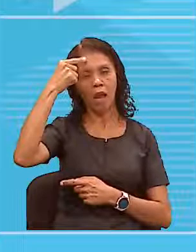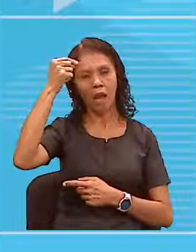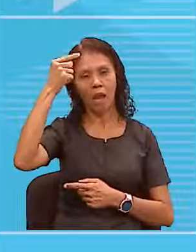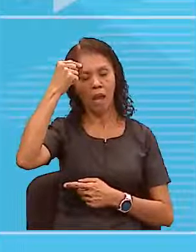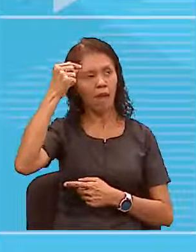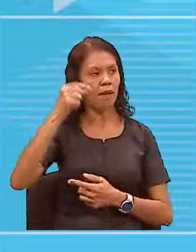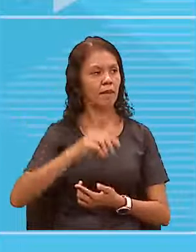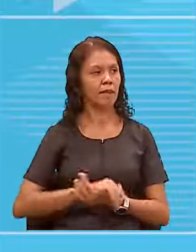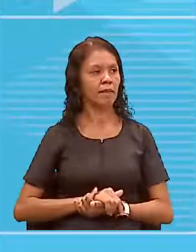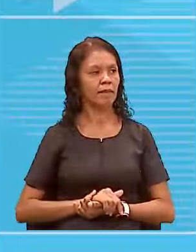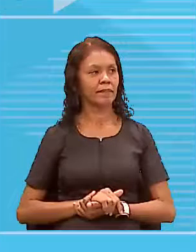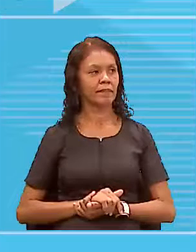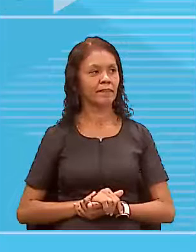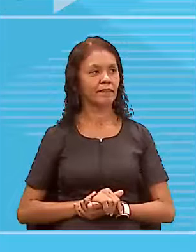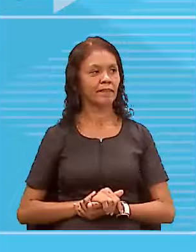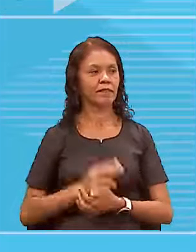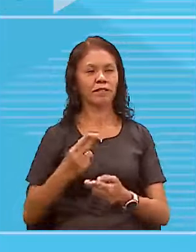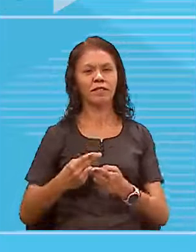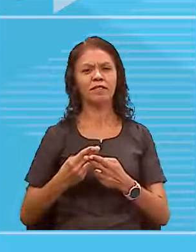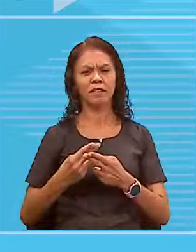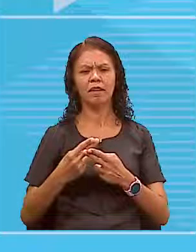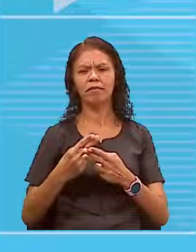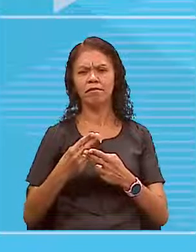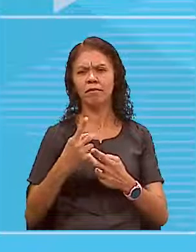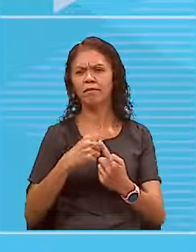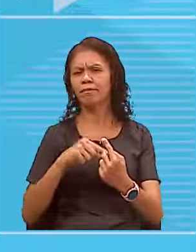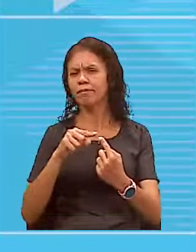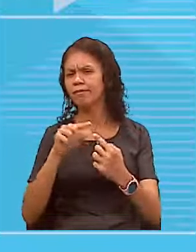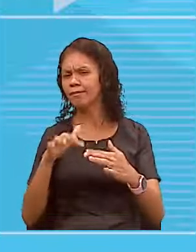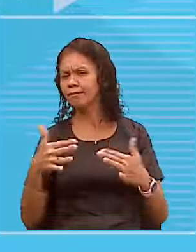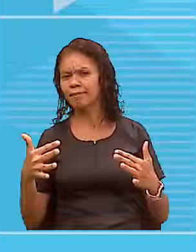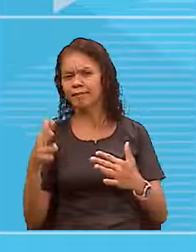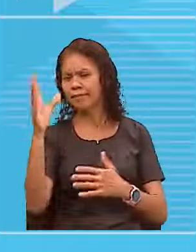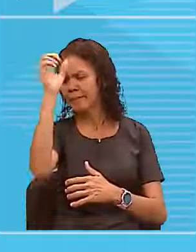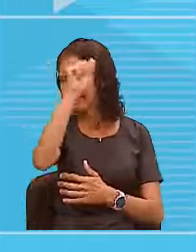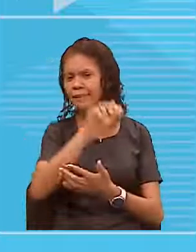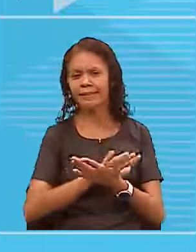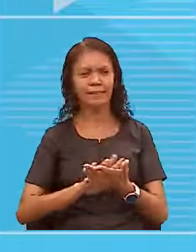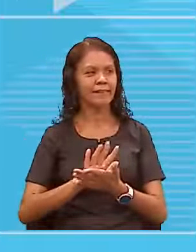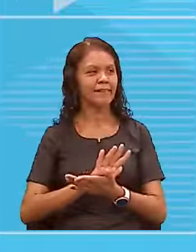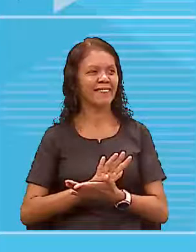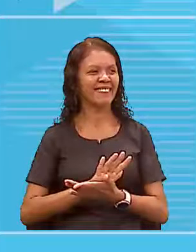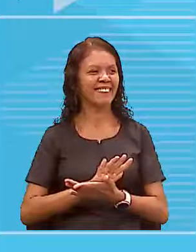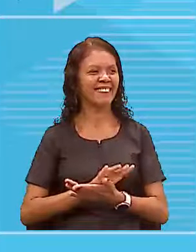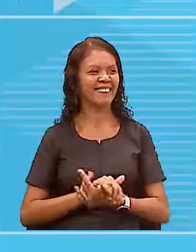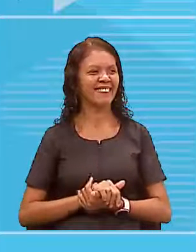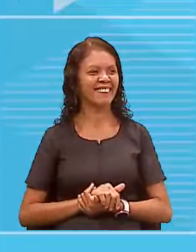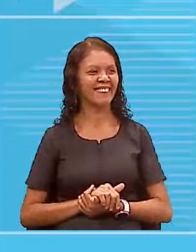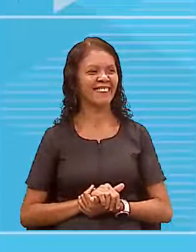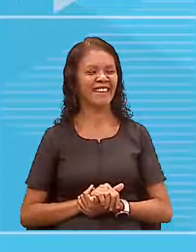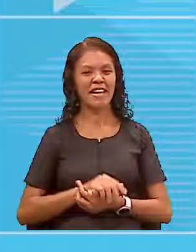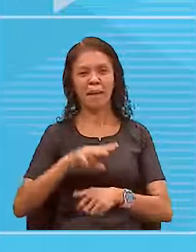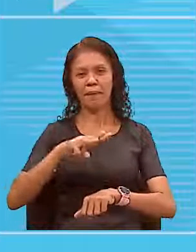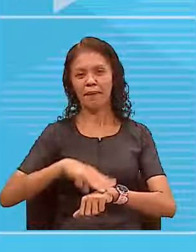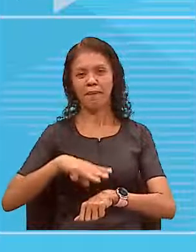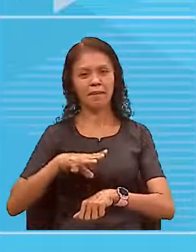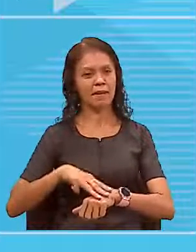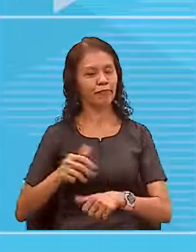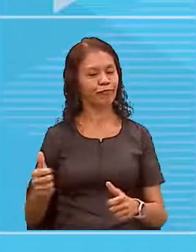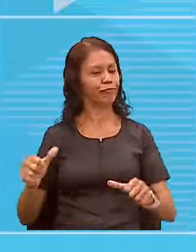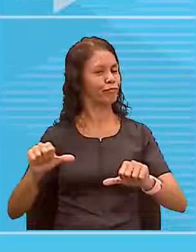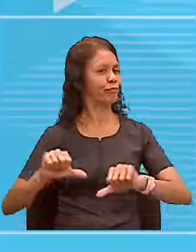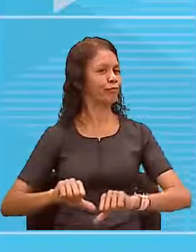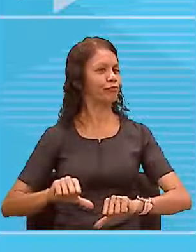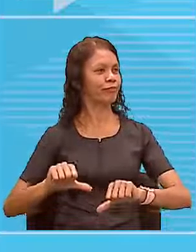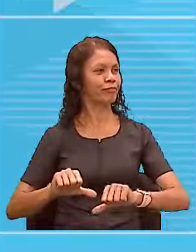perguntando, professor, para que eu vou utilizar isso mesmo? Não vou aprender isso aqui, não. Deus me livre. Matemática é péssimo. Não.